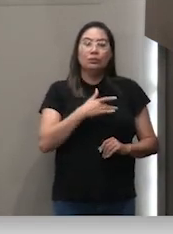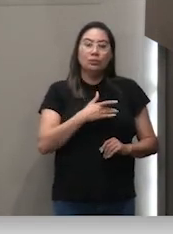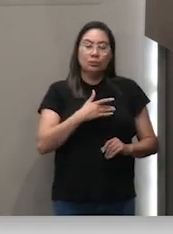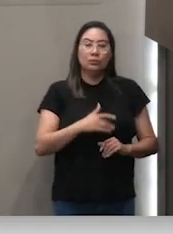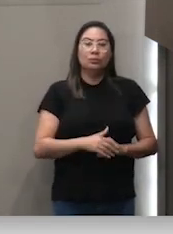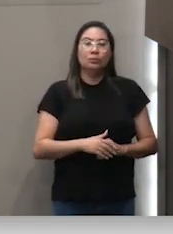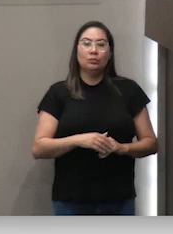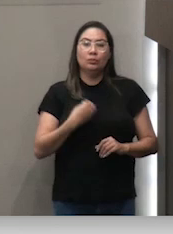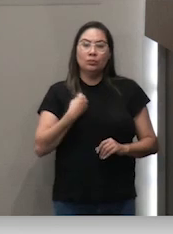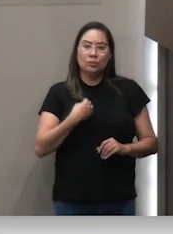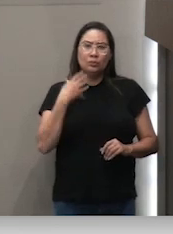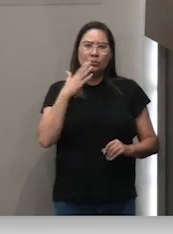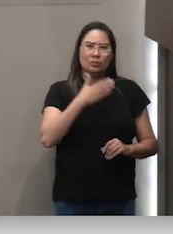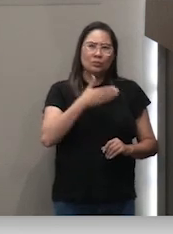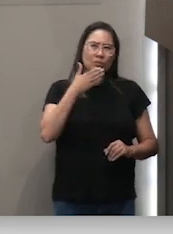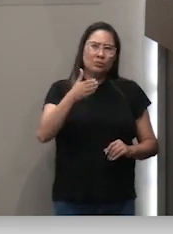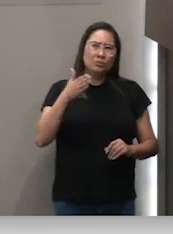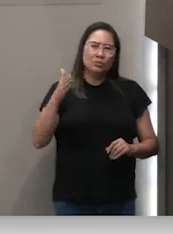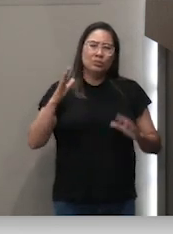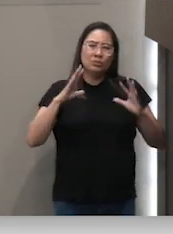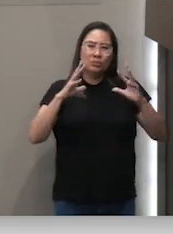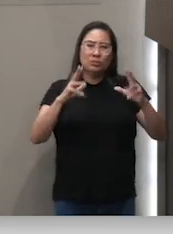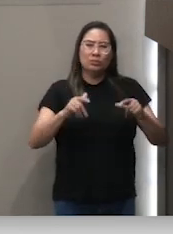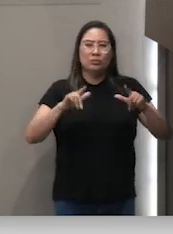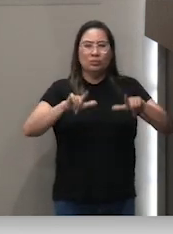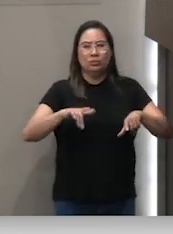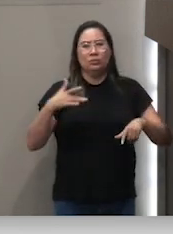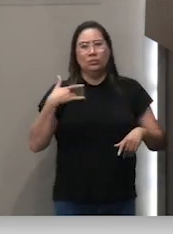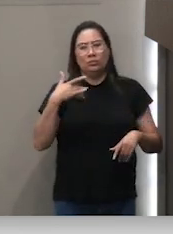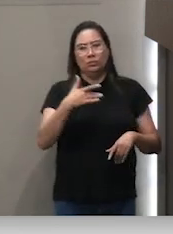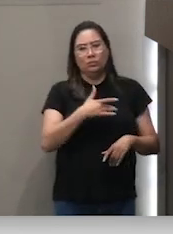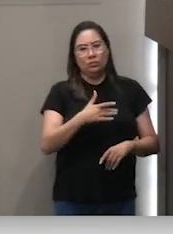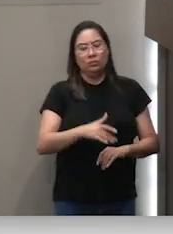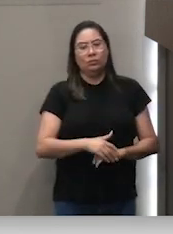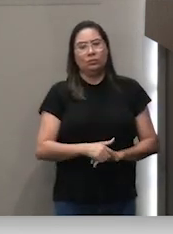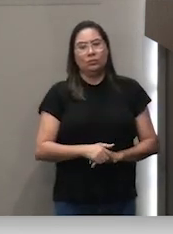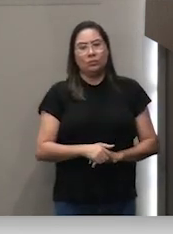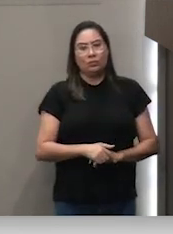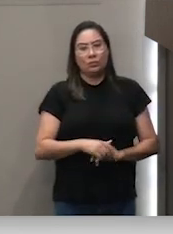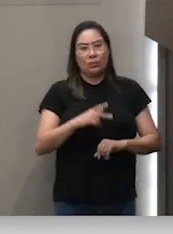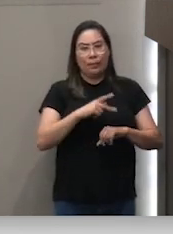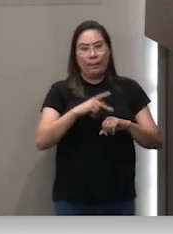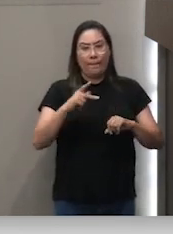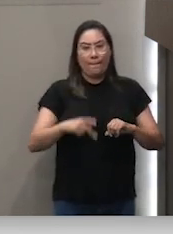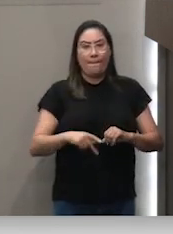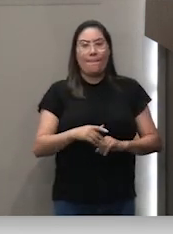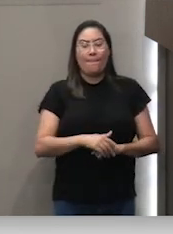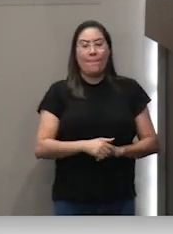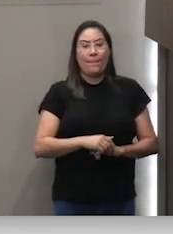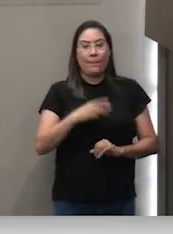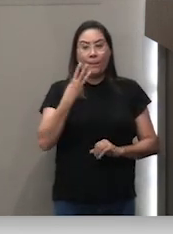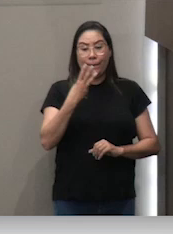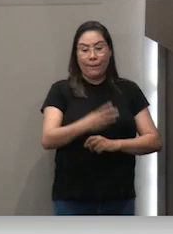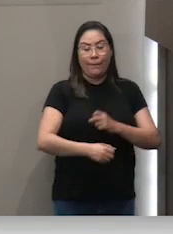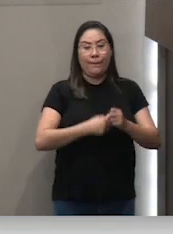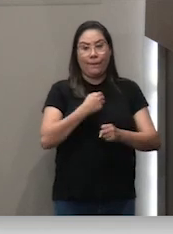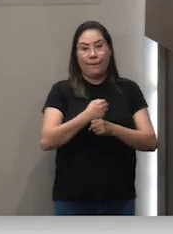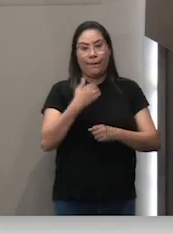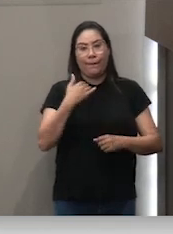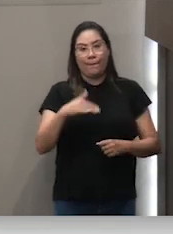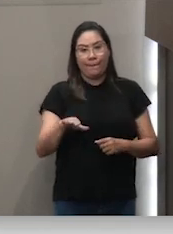e estive em todas as unidades de saúde, todas, de Passo Fundo, nesses